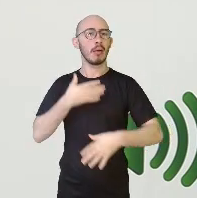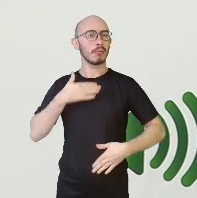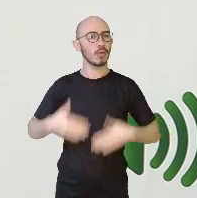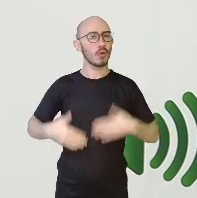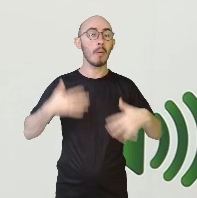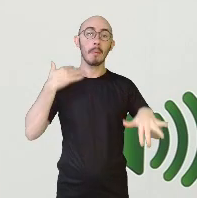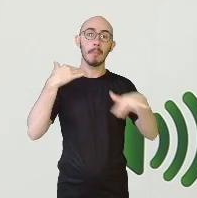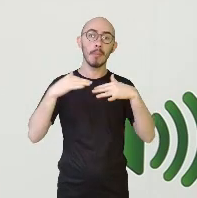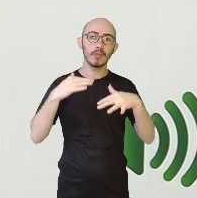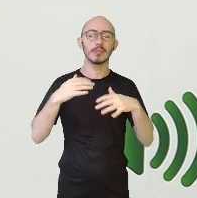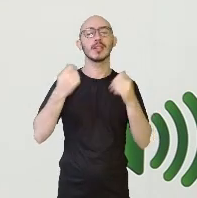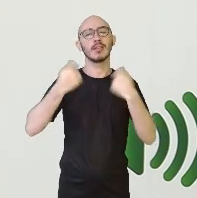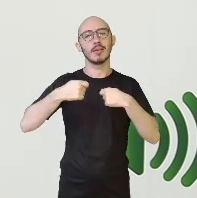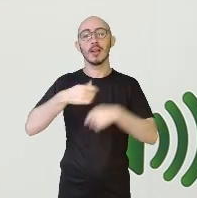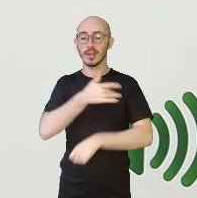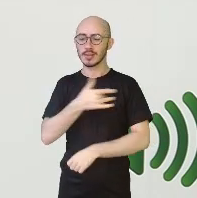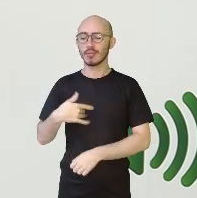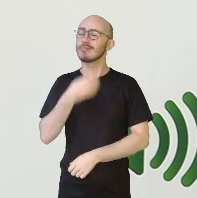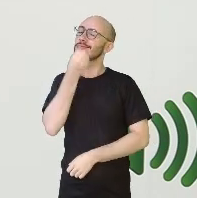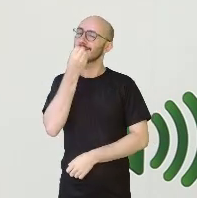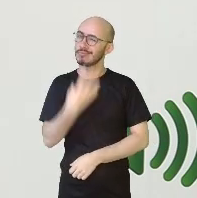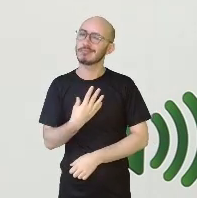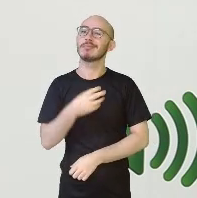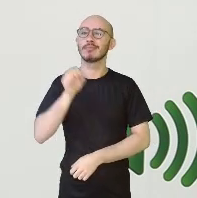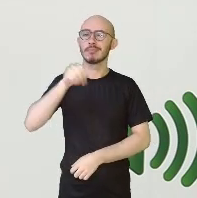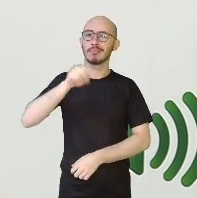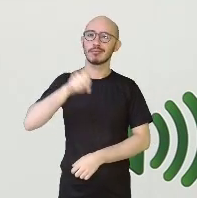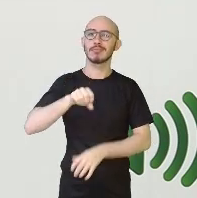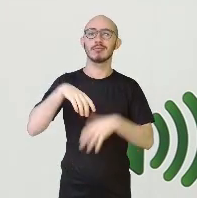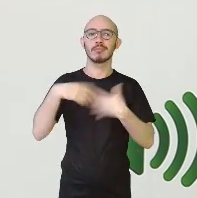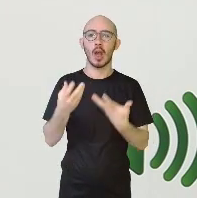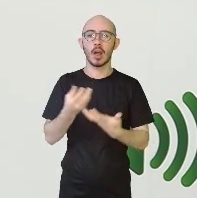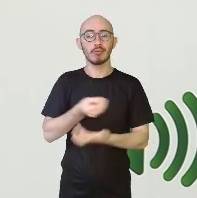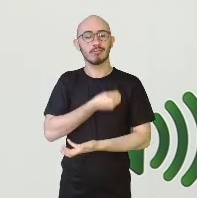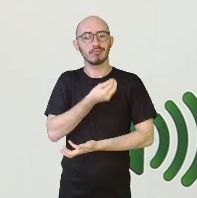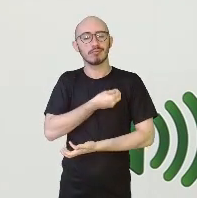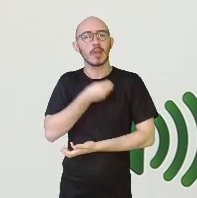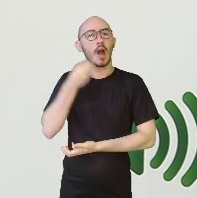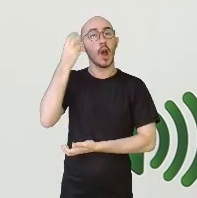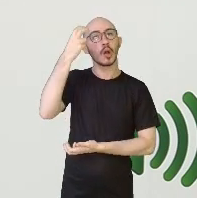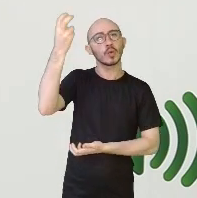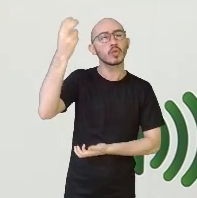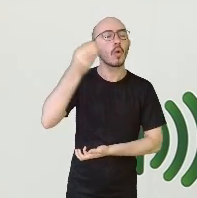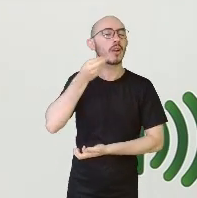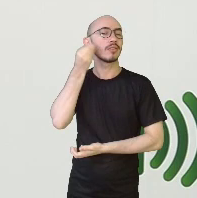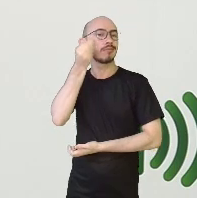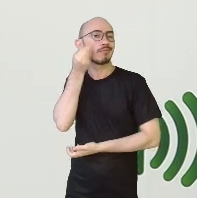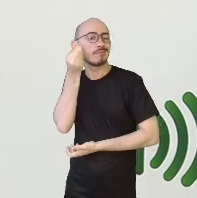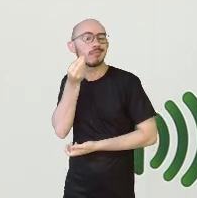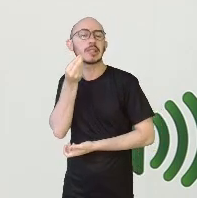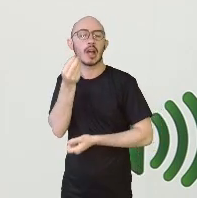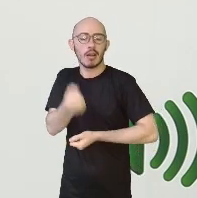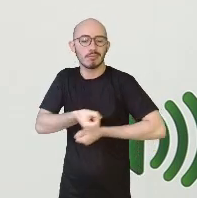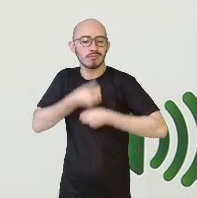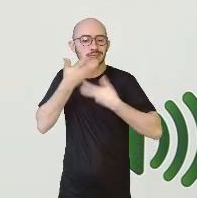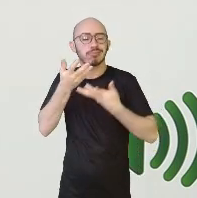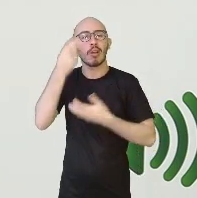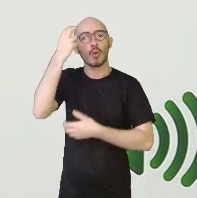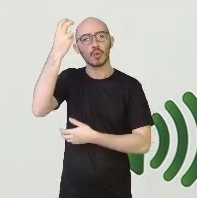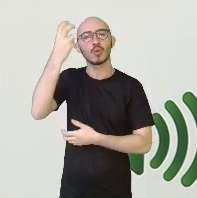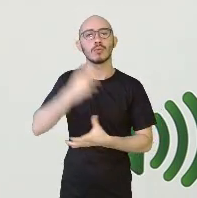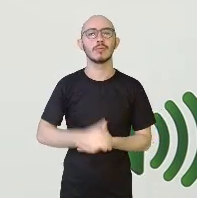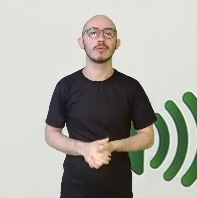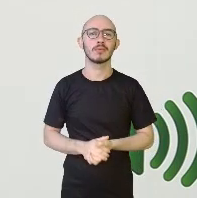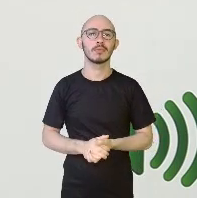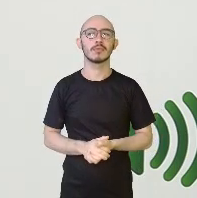bem para o nosso ser. Vivenciar uma cultura, experimentar uma manifestação cultural. E